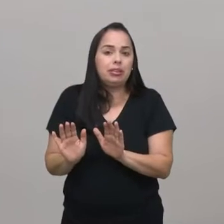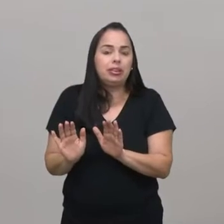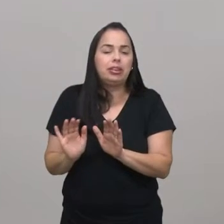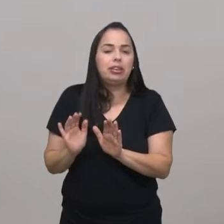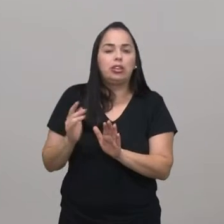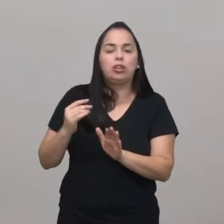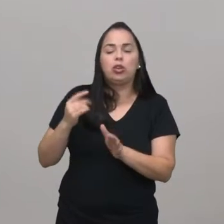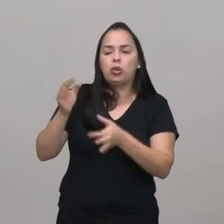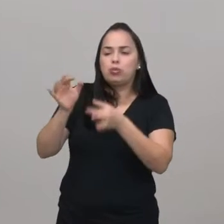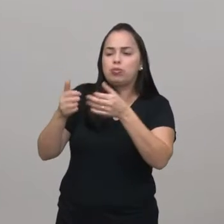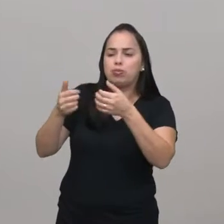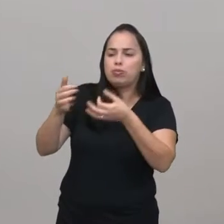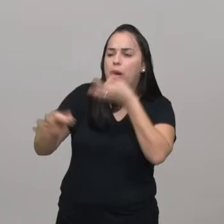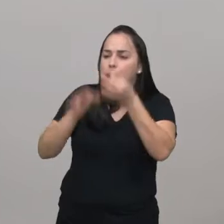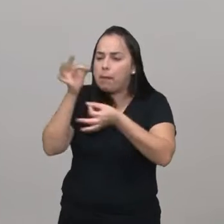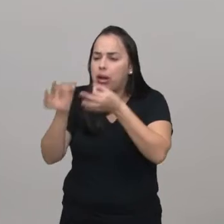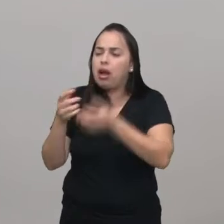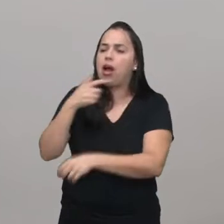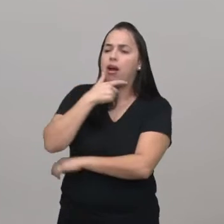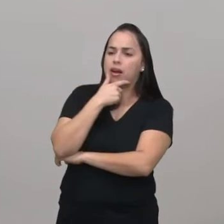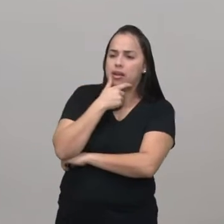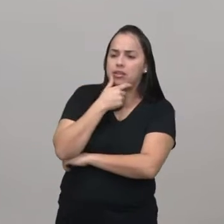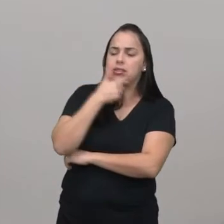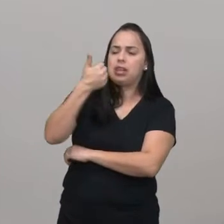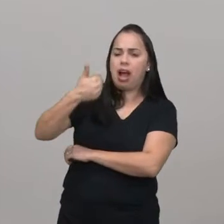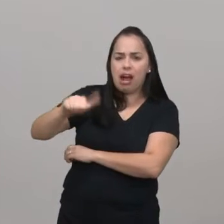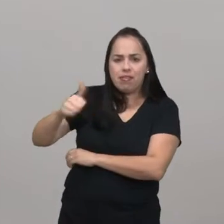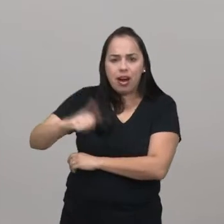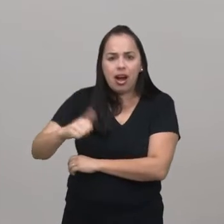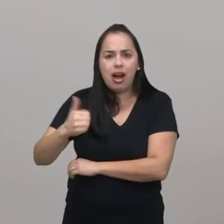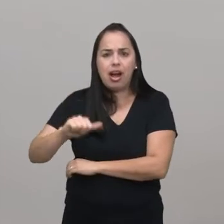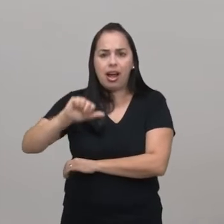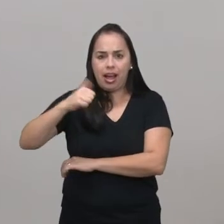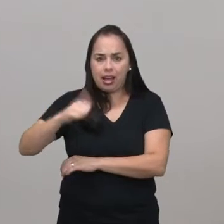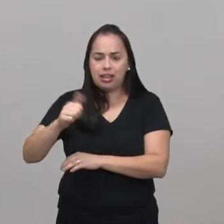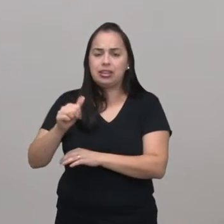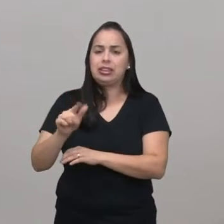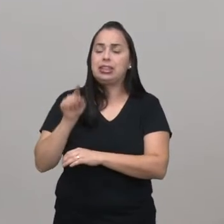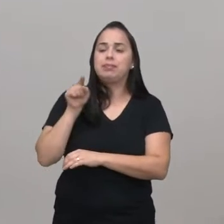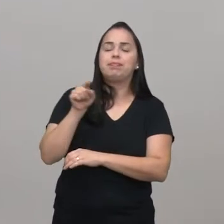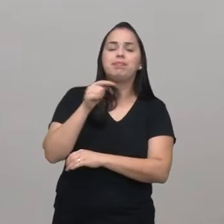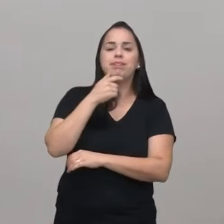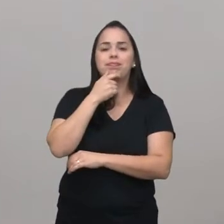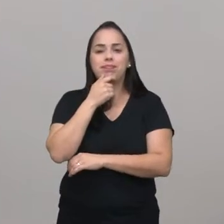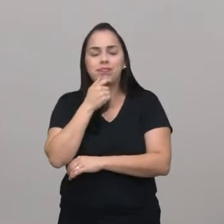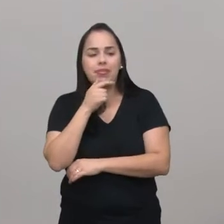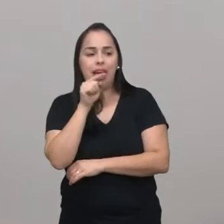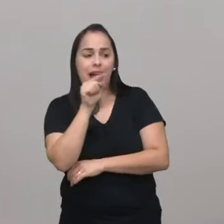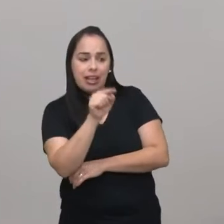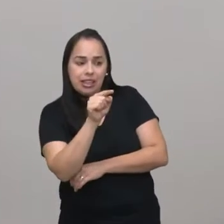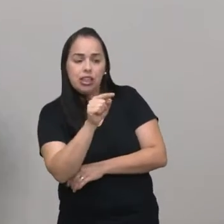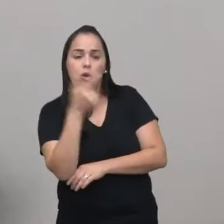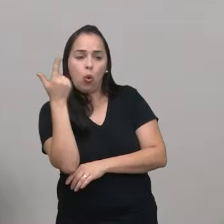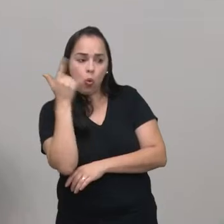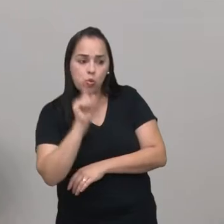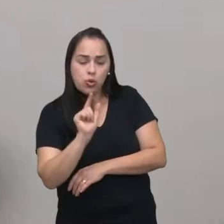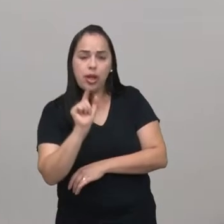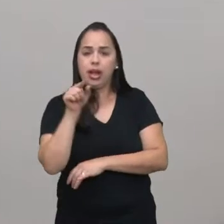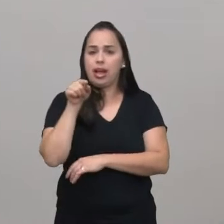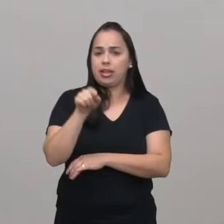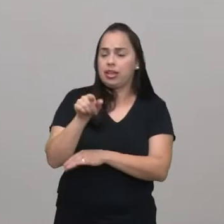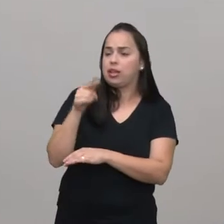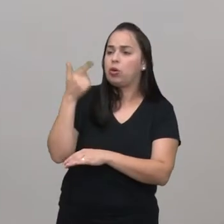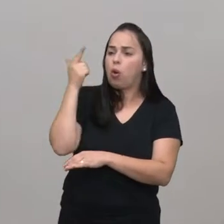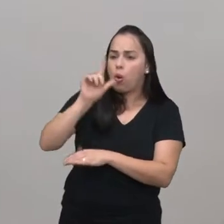mais dá para gente ter uma análise que eu falei a gente vai ter uma um encaminhamento ali Será que a gente tem que fazer